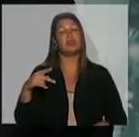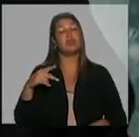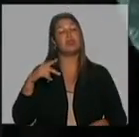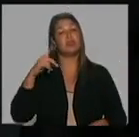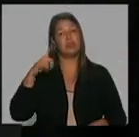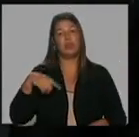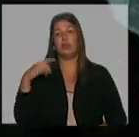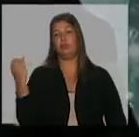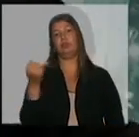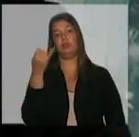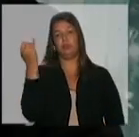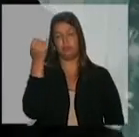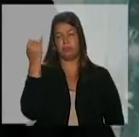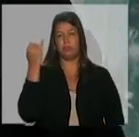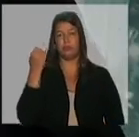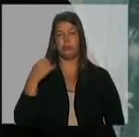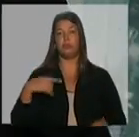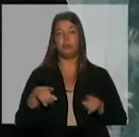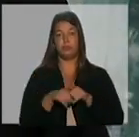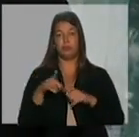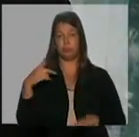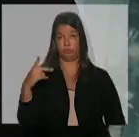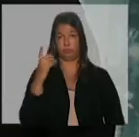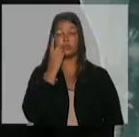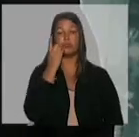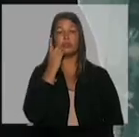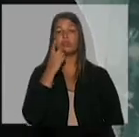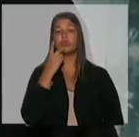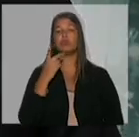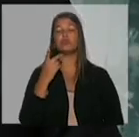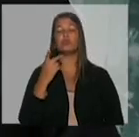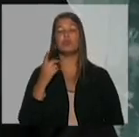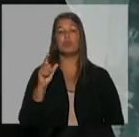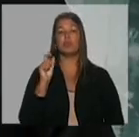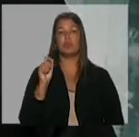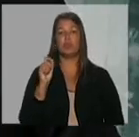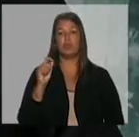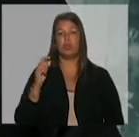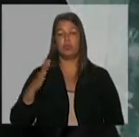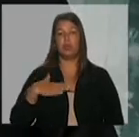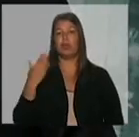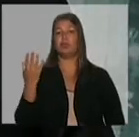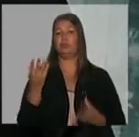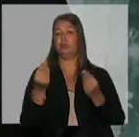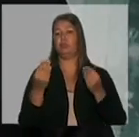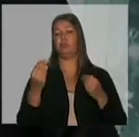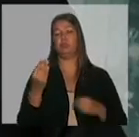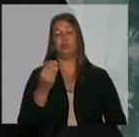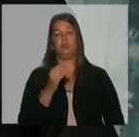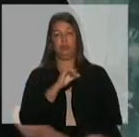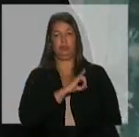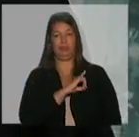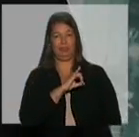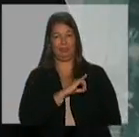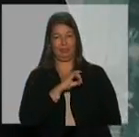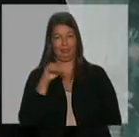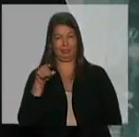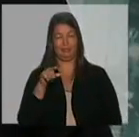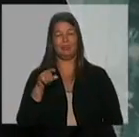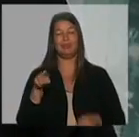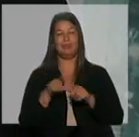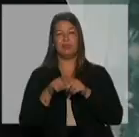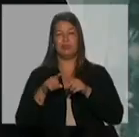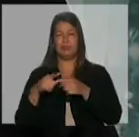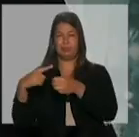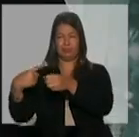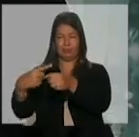muito importante, além de, como o deputado Milton Rangel colocou, tem um impacto muito grande na região de Itaboraí e municípios